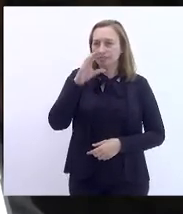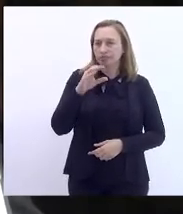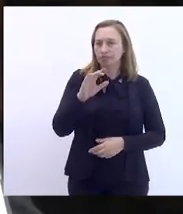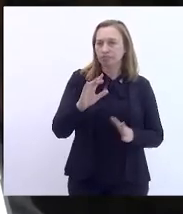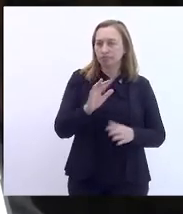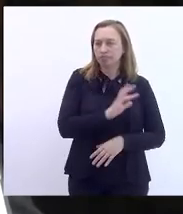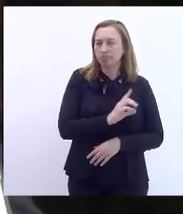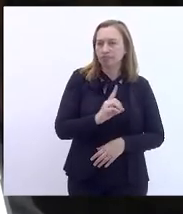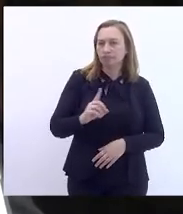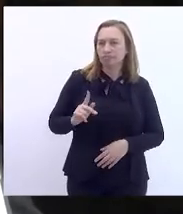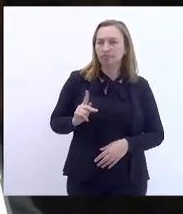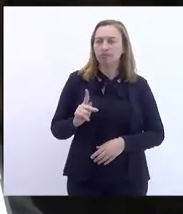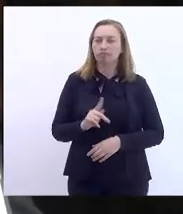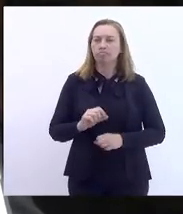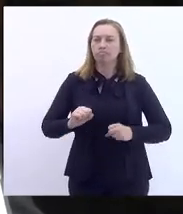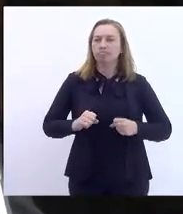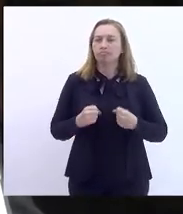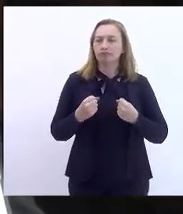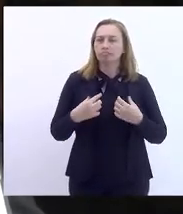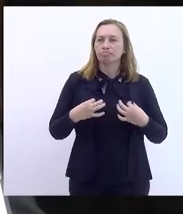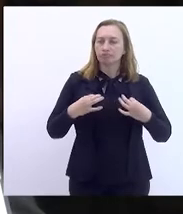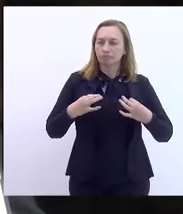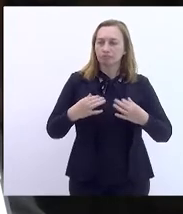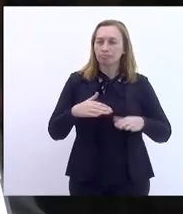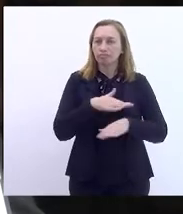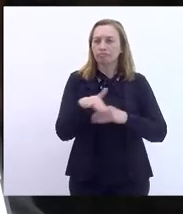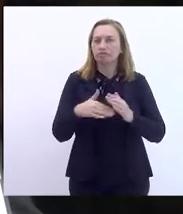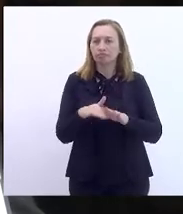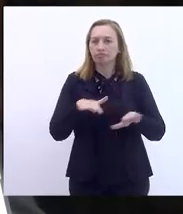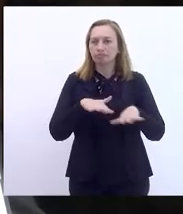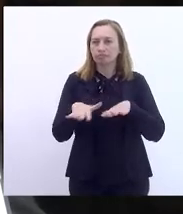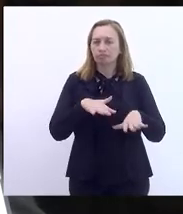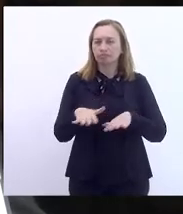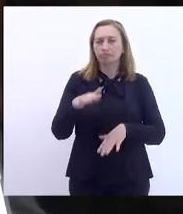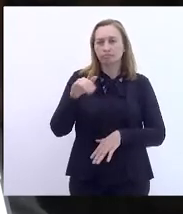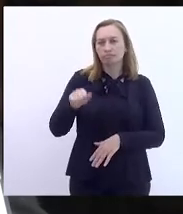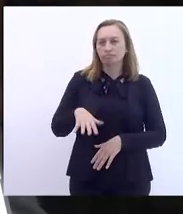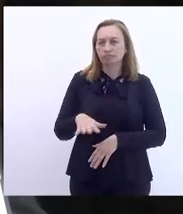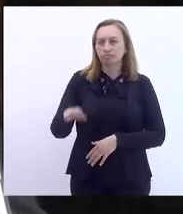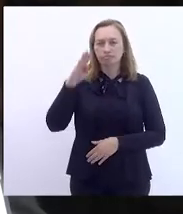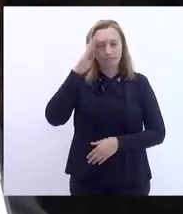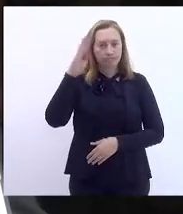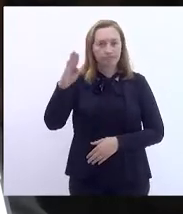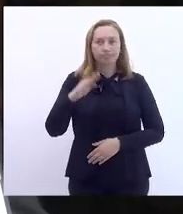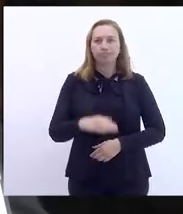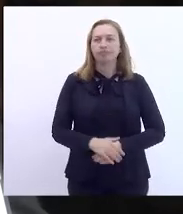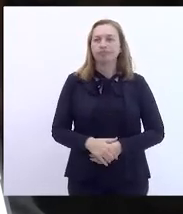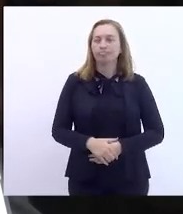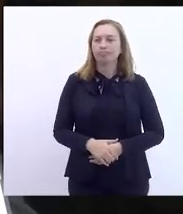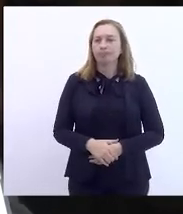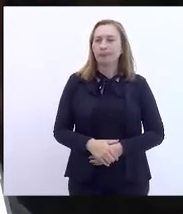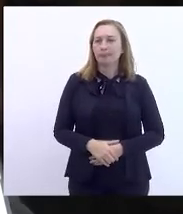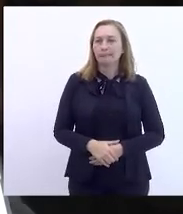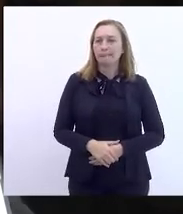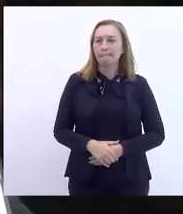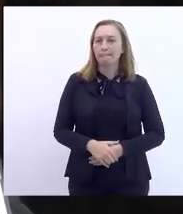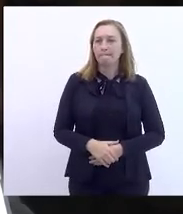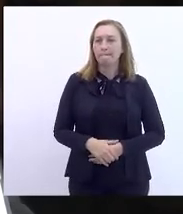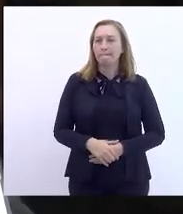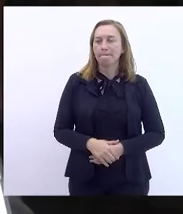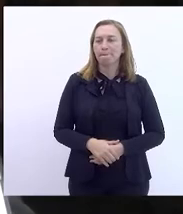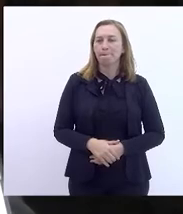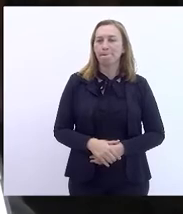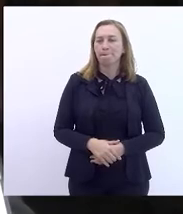está a postos à disposição de todos os movimentos de favela principalmente para a gente afirmar o